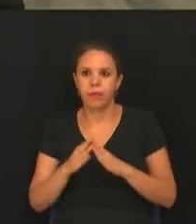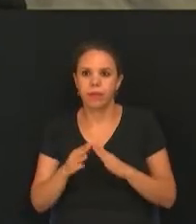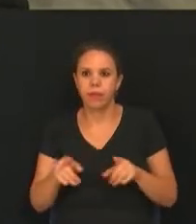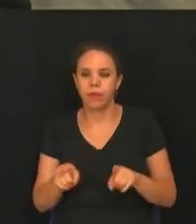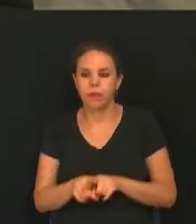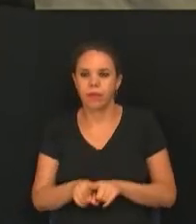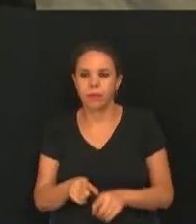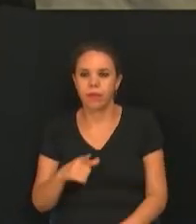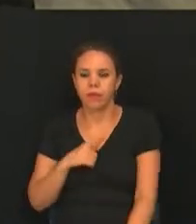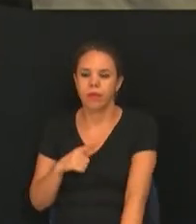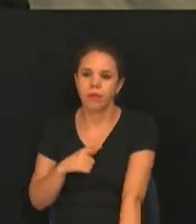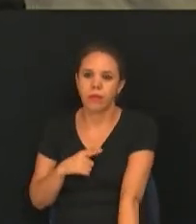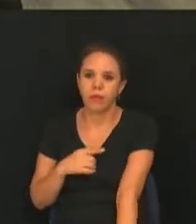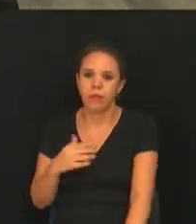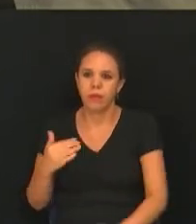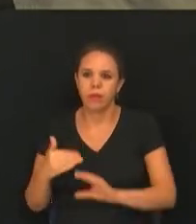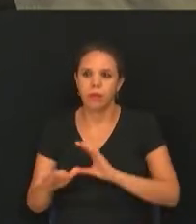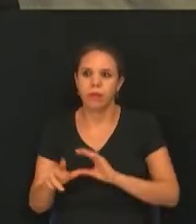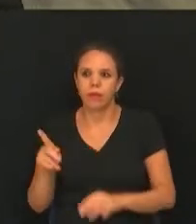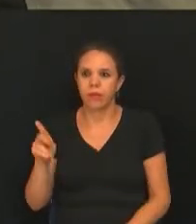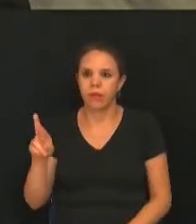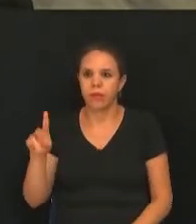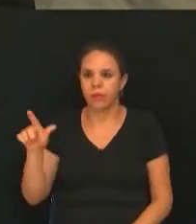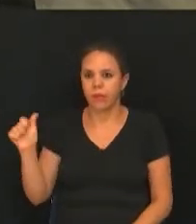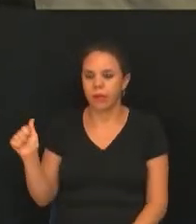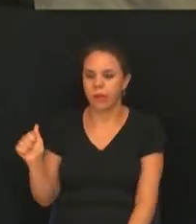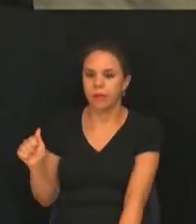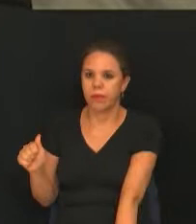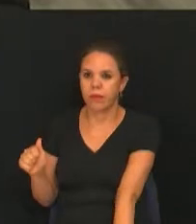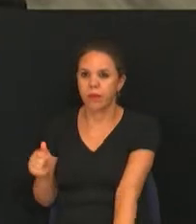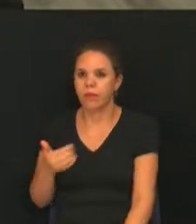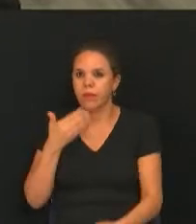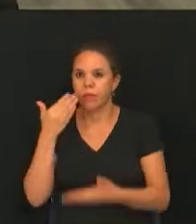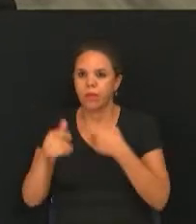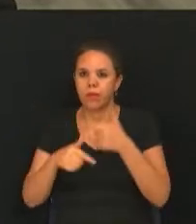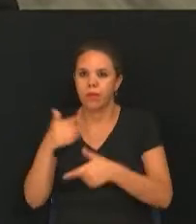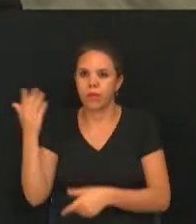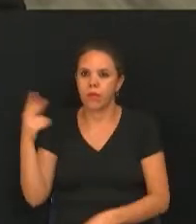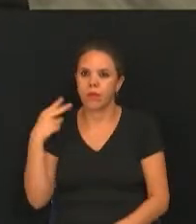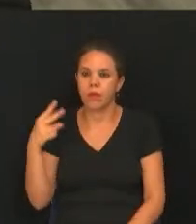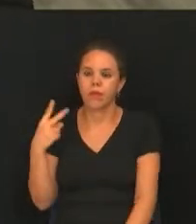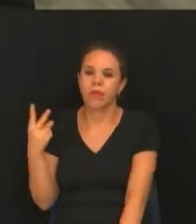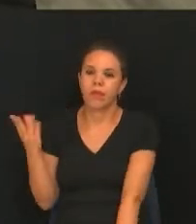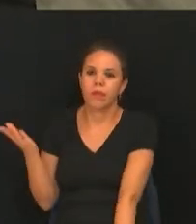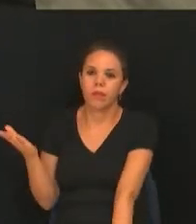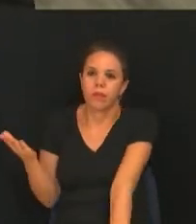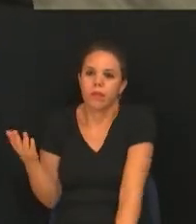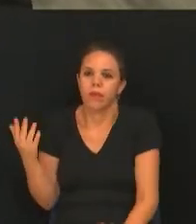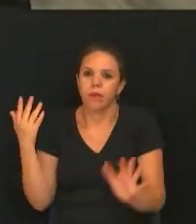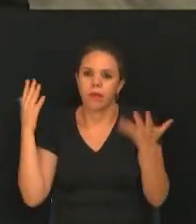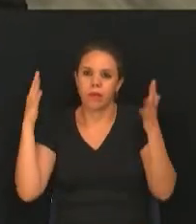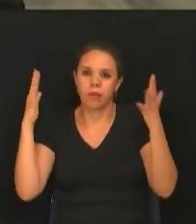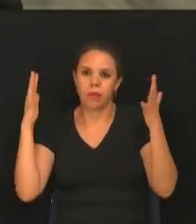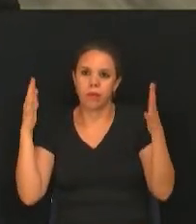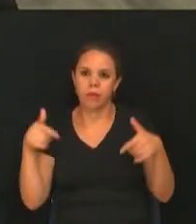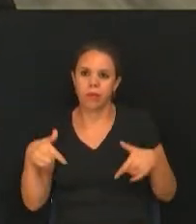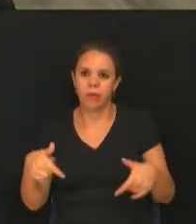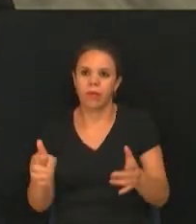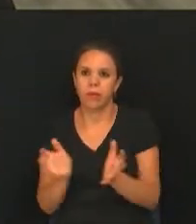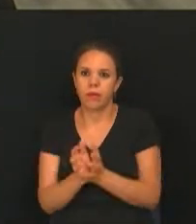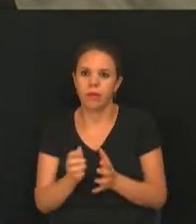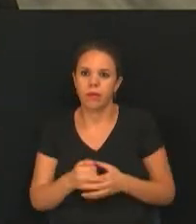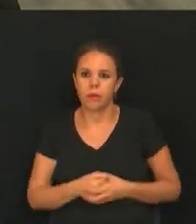tem participado. E olha só, a Priscila Martinelli está elogiando muito o trabalho do vereador e parabenizando pela Frente Parlamentar